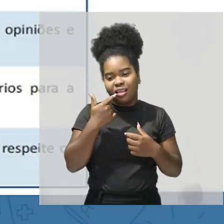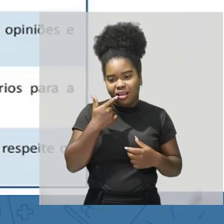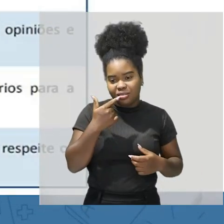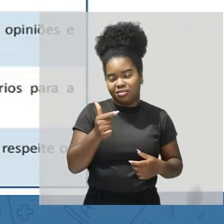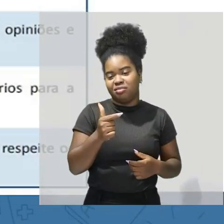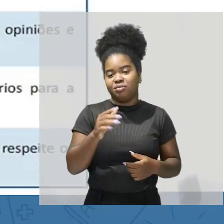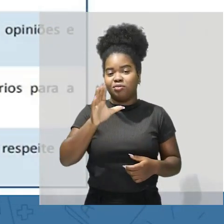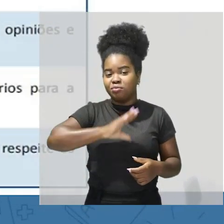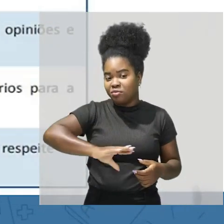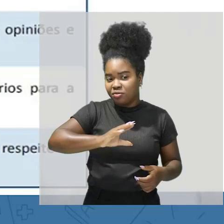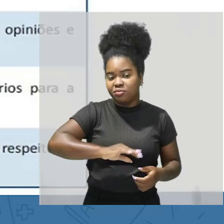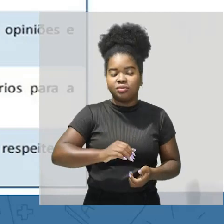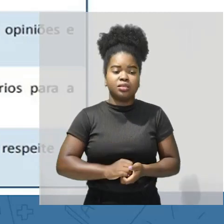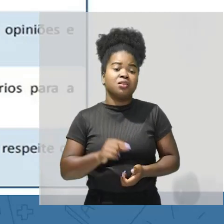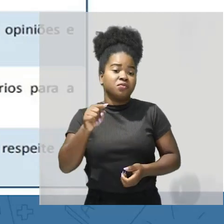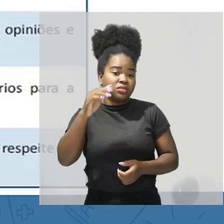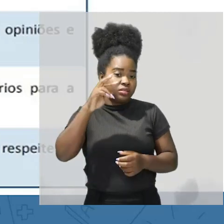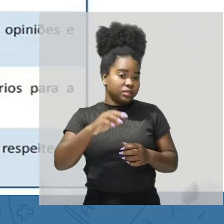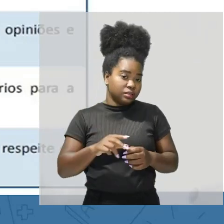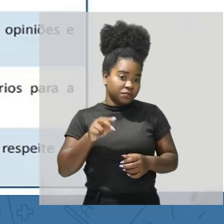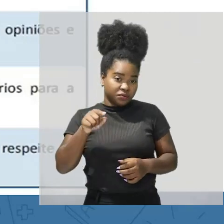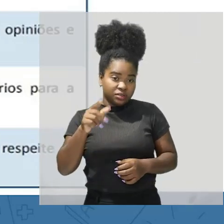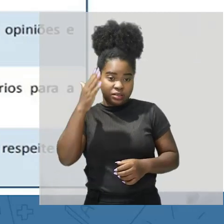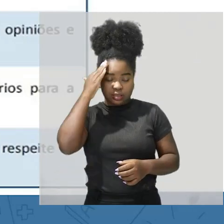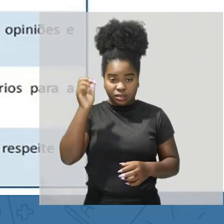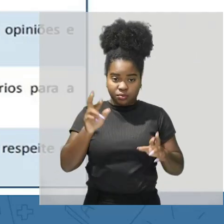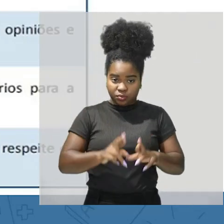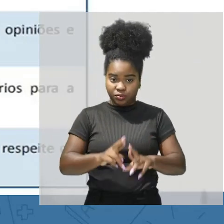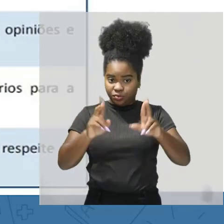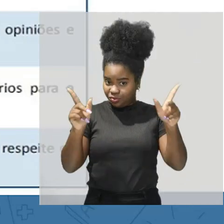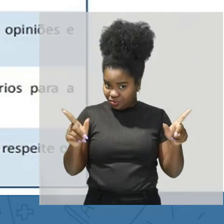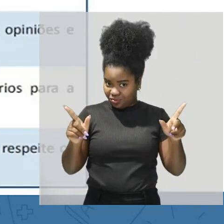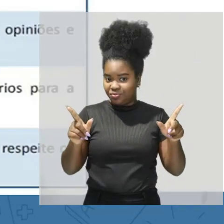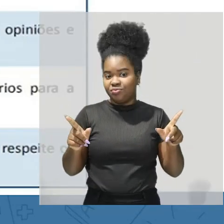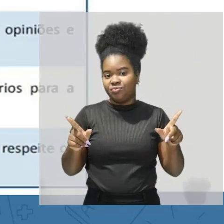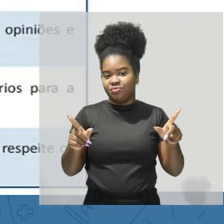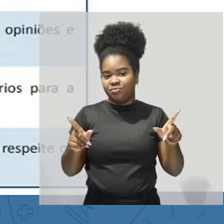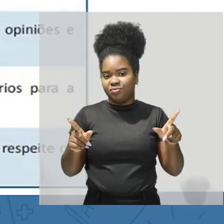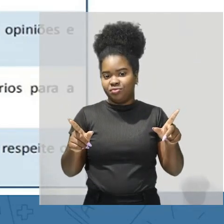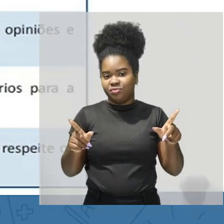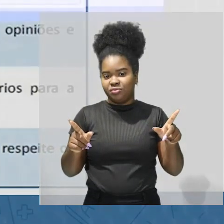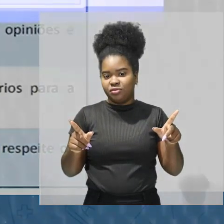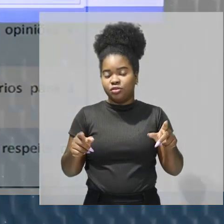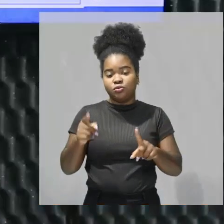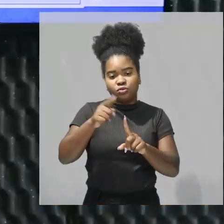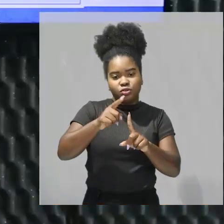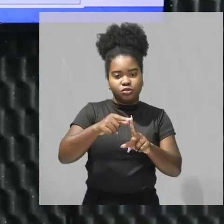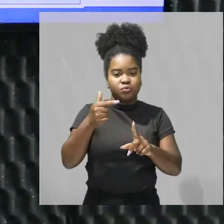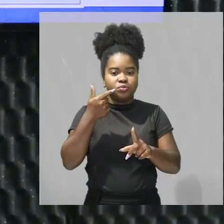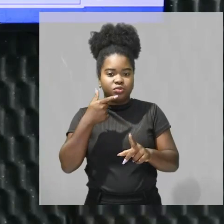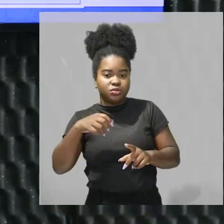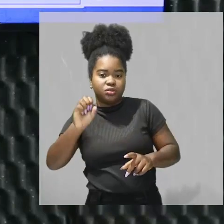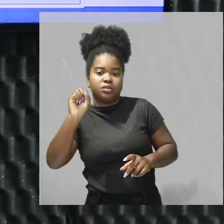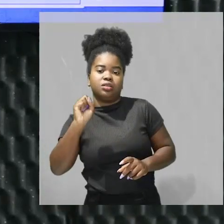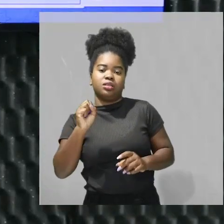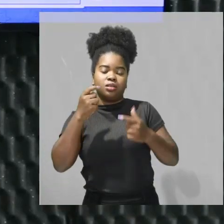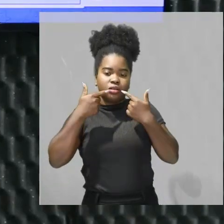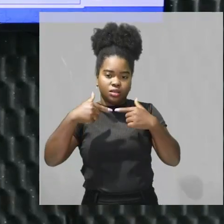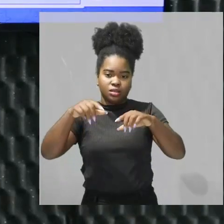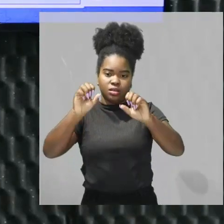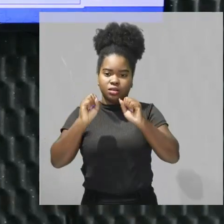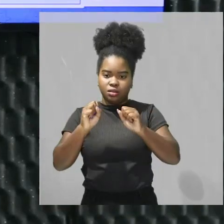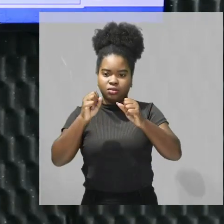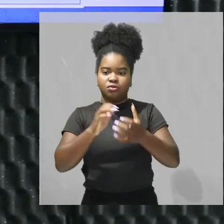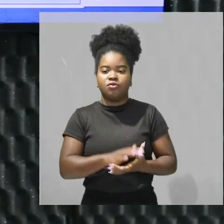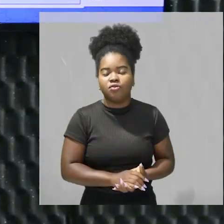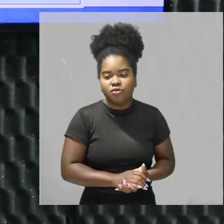Vocês sabem que existe uma diferença muito grande entre a linguagem escrita e a linguagem oral, né? A linguagem coloquial do dia a